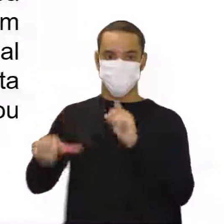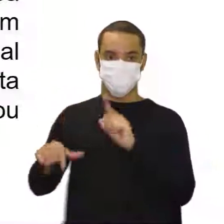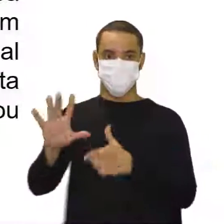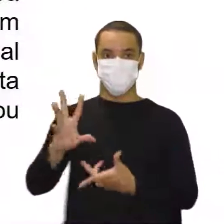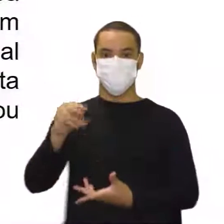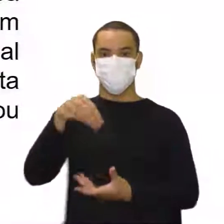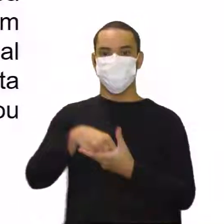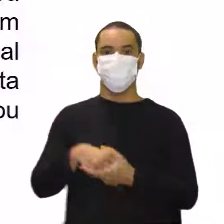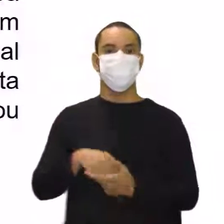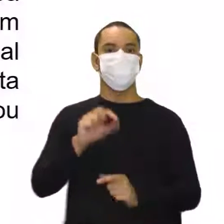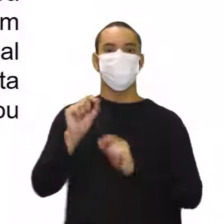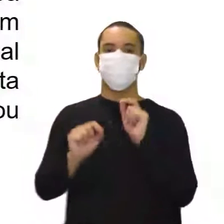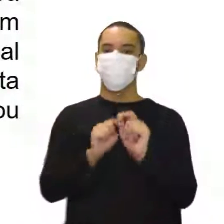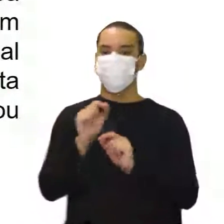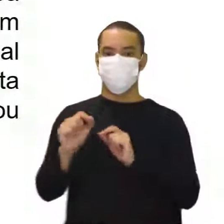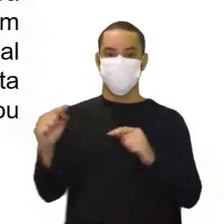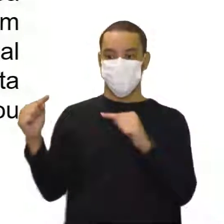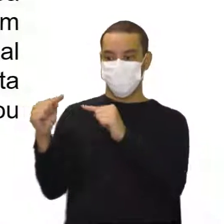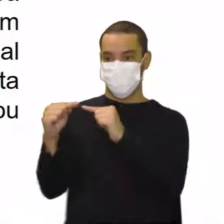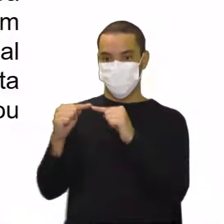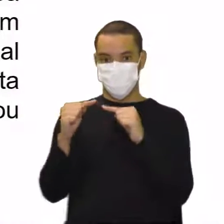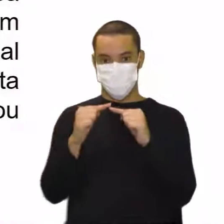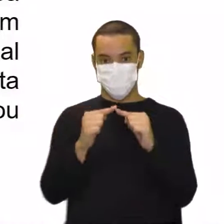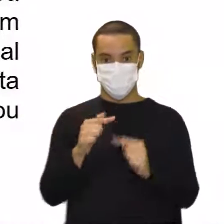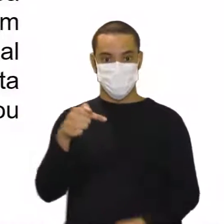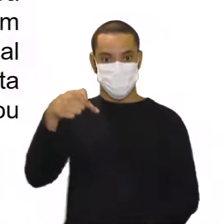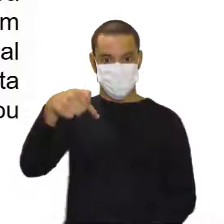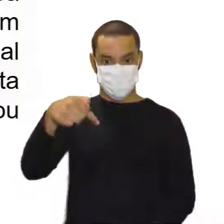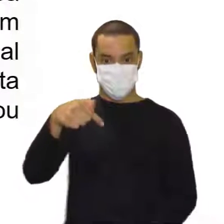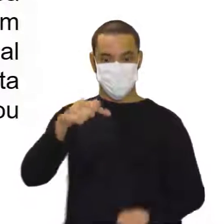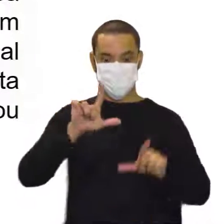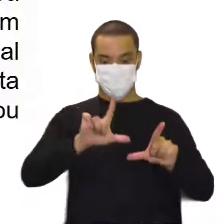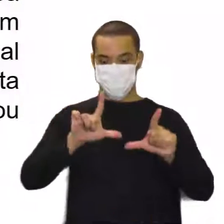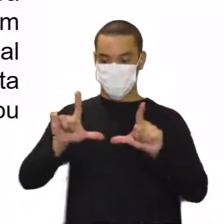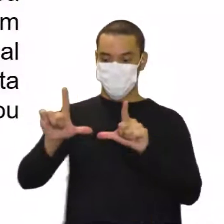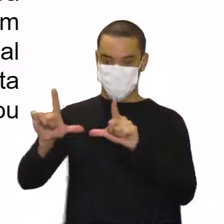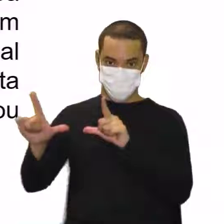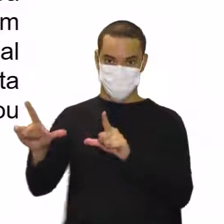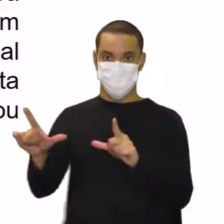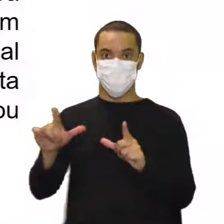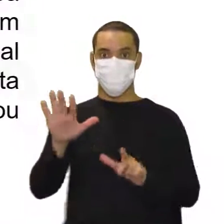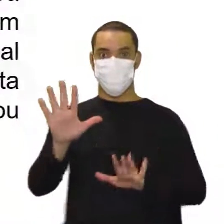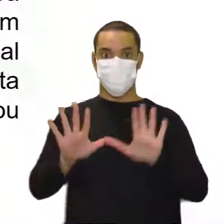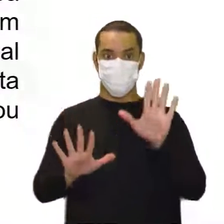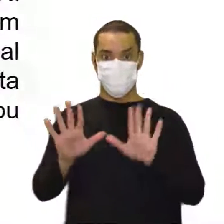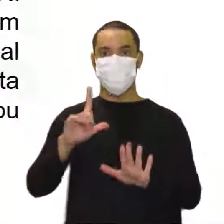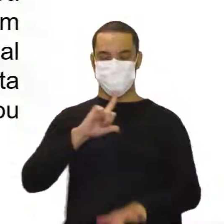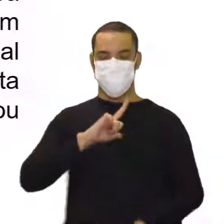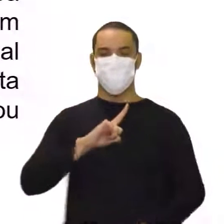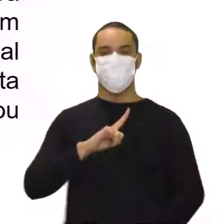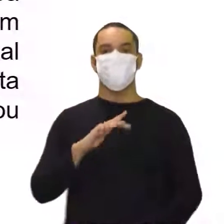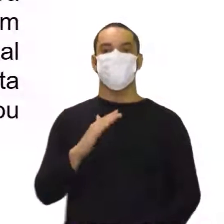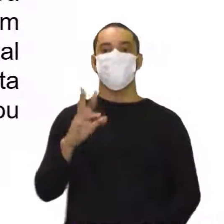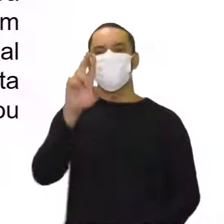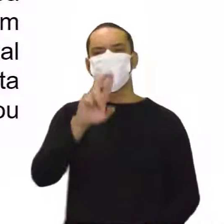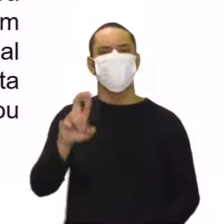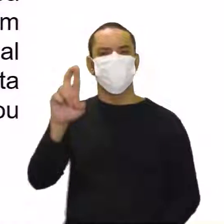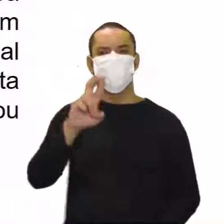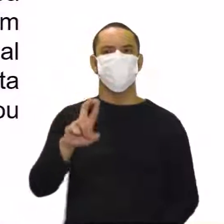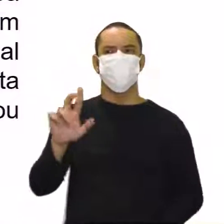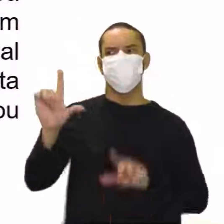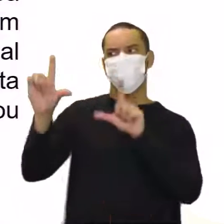apresentado é formado pela combinação de 7 plaquetas móveis. Ao observar um desses relógios,